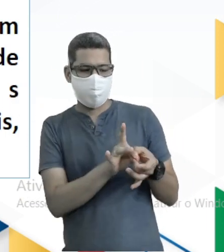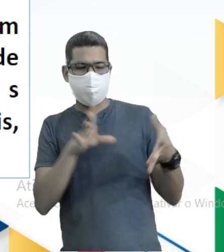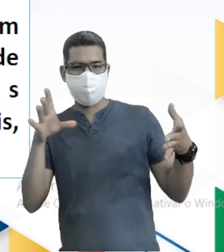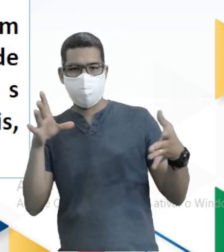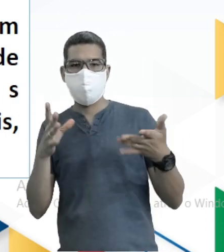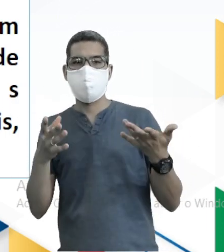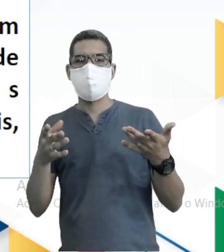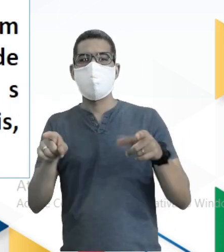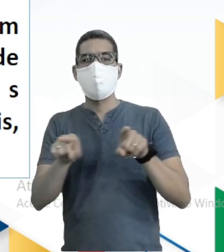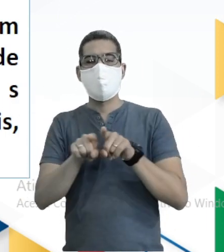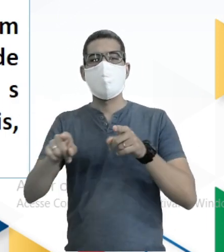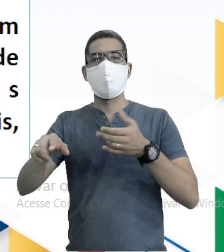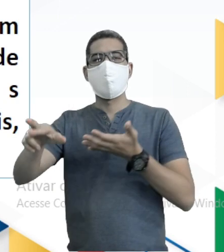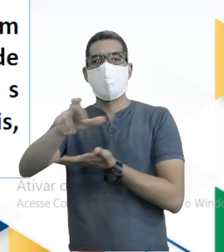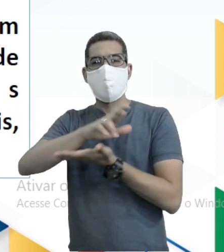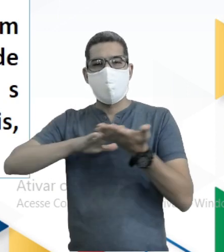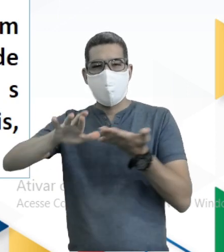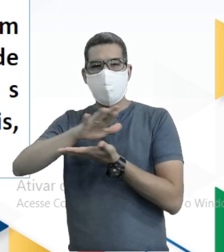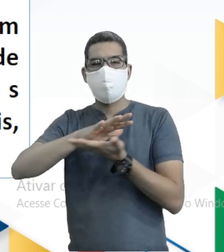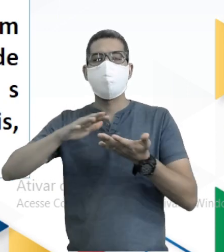Francesa, etc. Então,